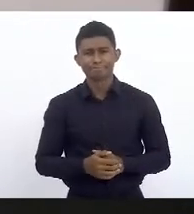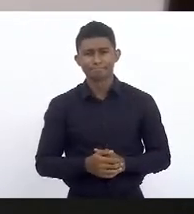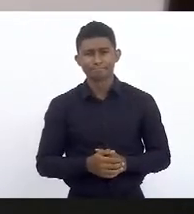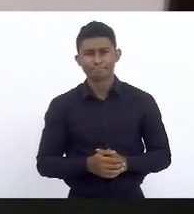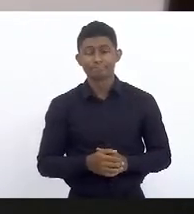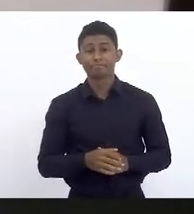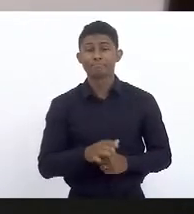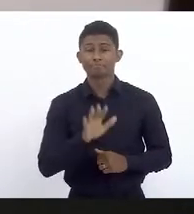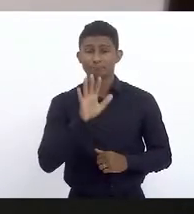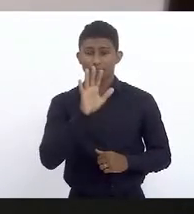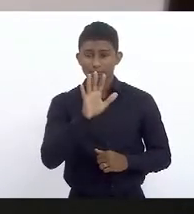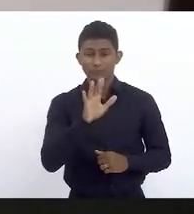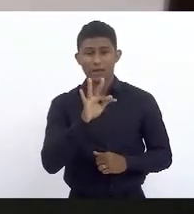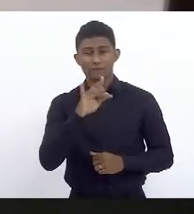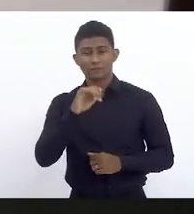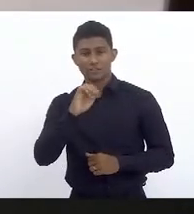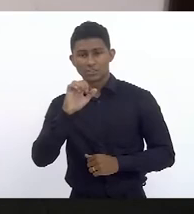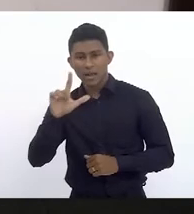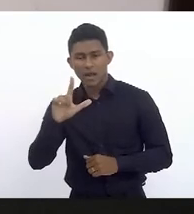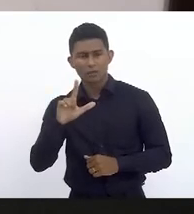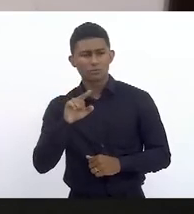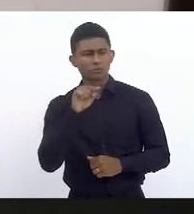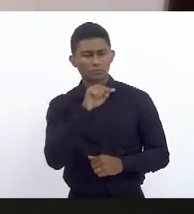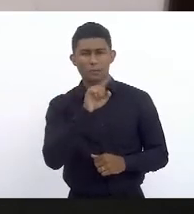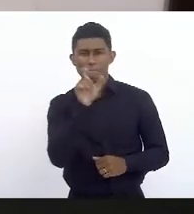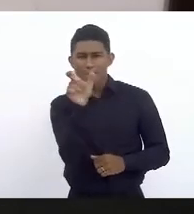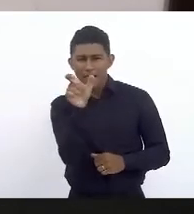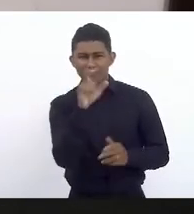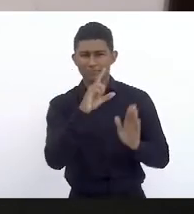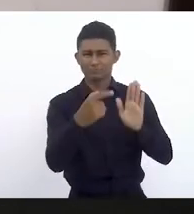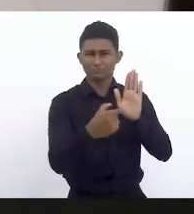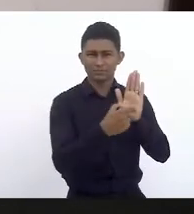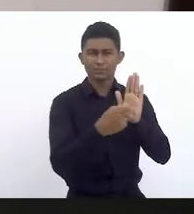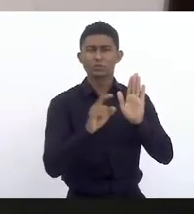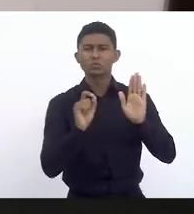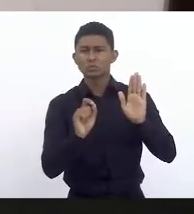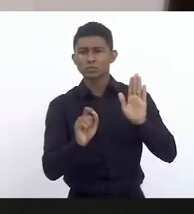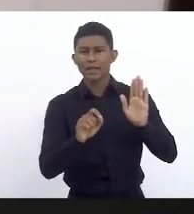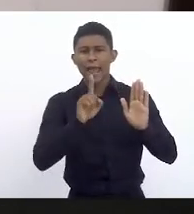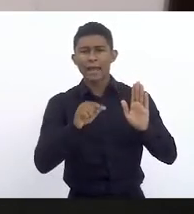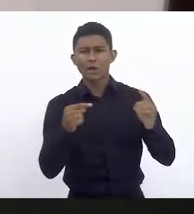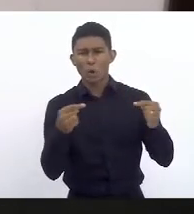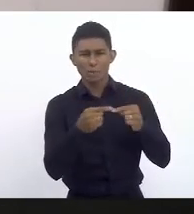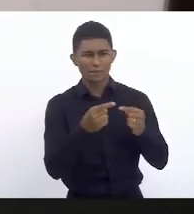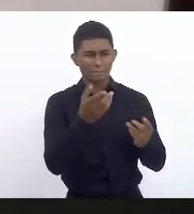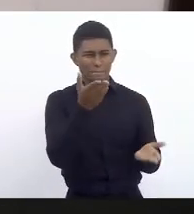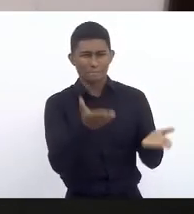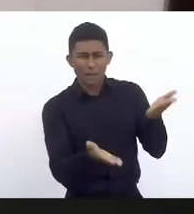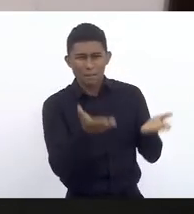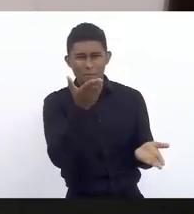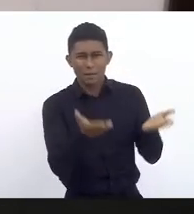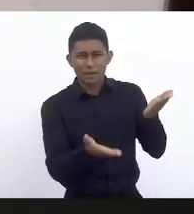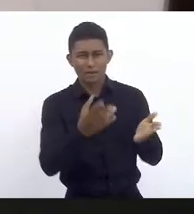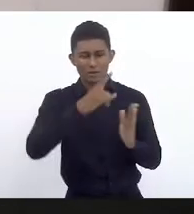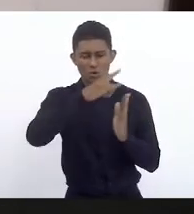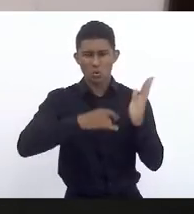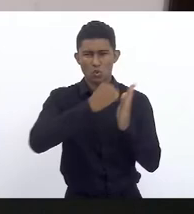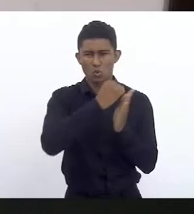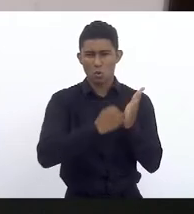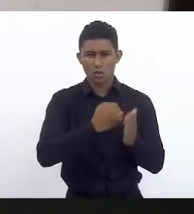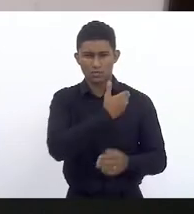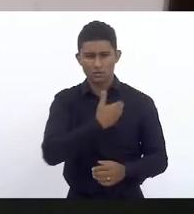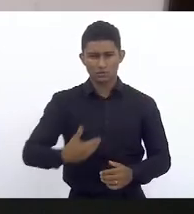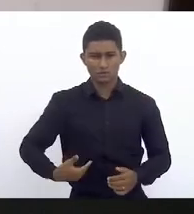Mas o fiscal aqui, que foi usado, não quer dizer o equilíbrio das contas públicas,